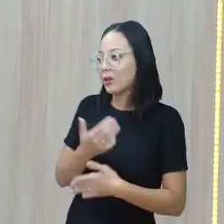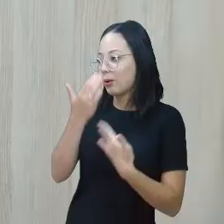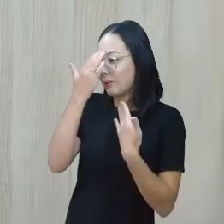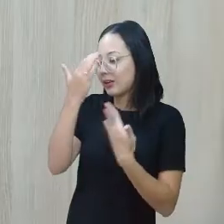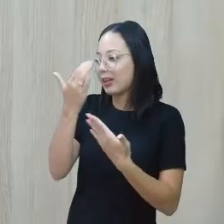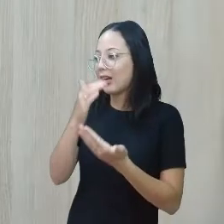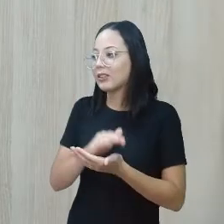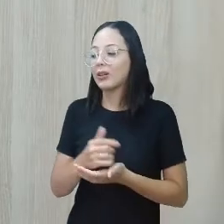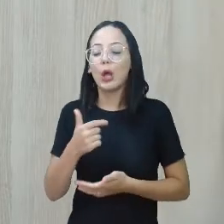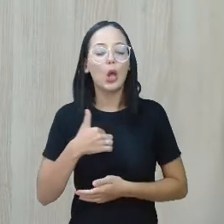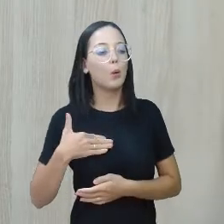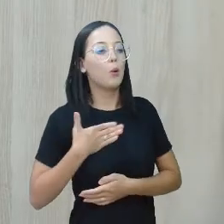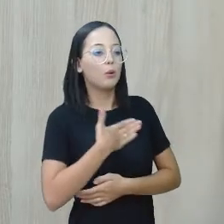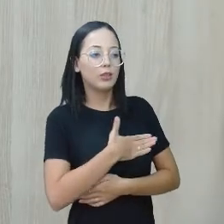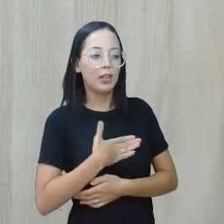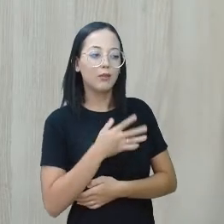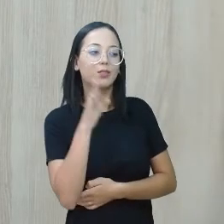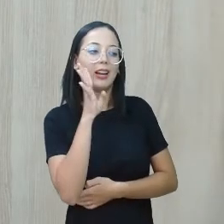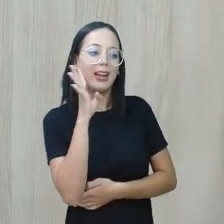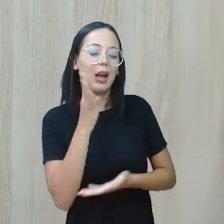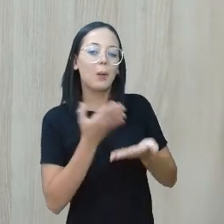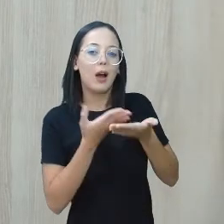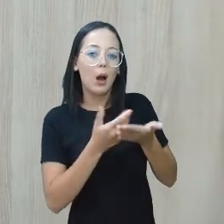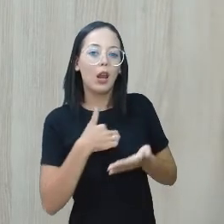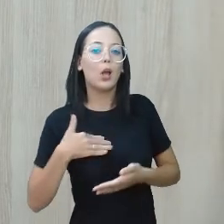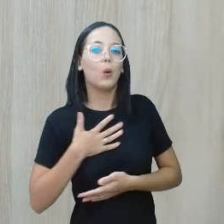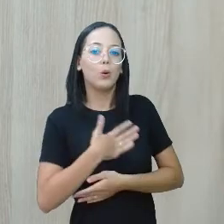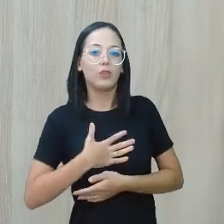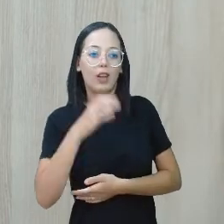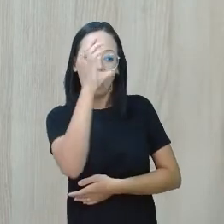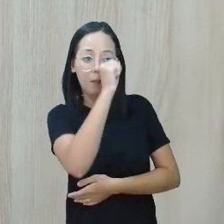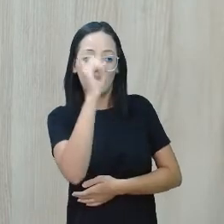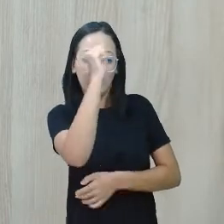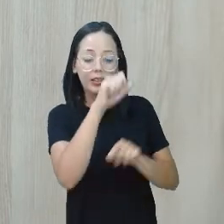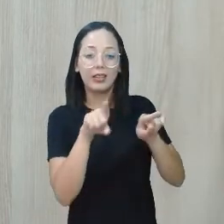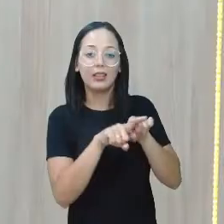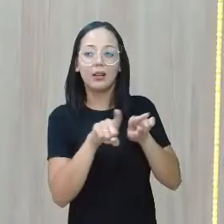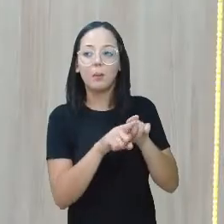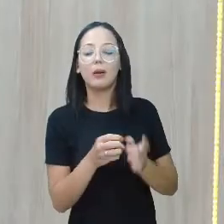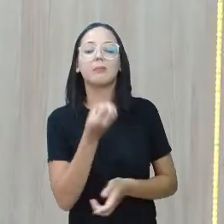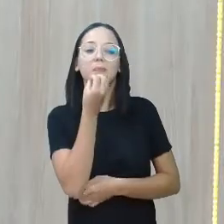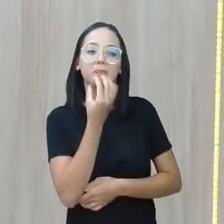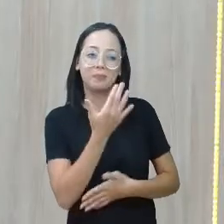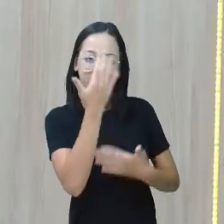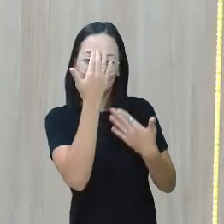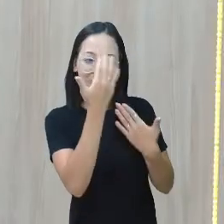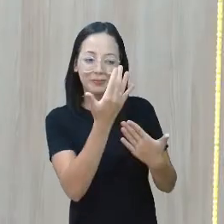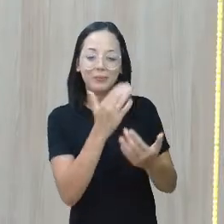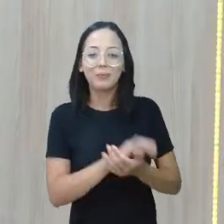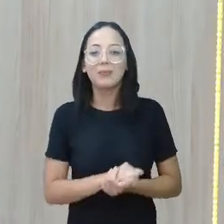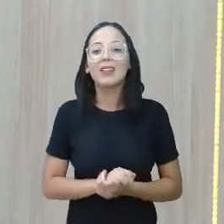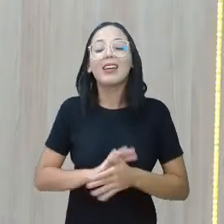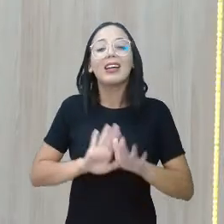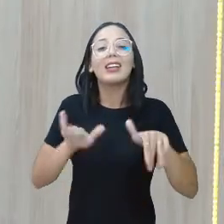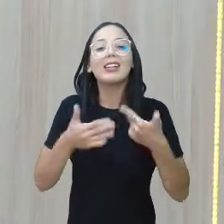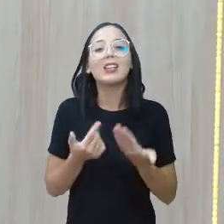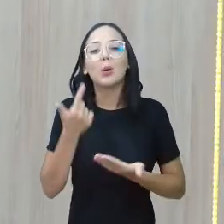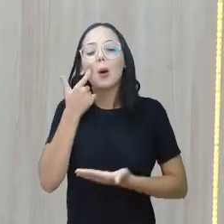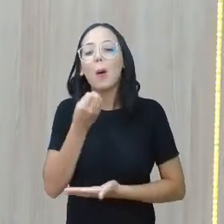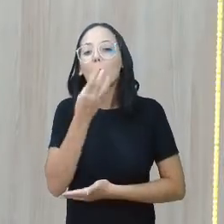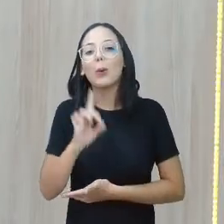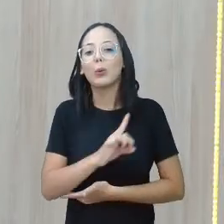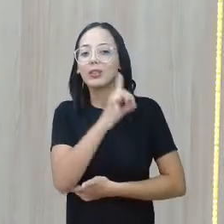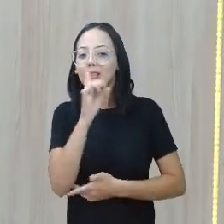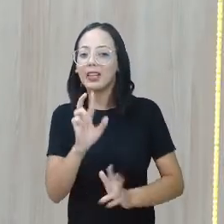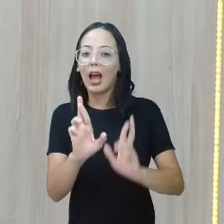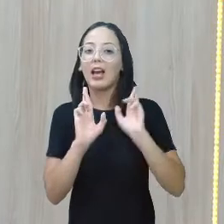Foi mesmo, eu adorei. Foi muito legal a aula, gostei muito. Aprendi muita coisa. Oba! Então, gente, um bom dia. Espero